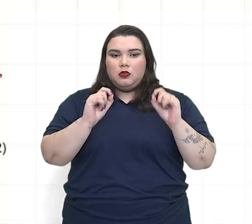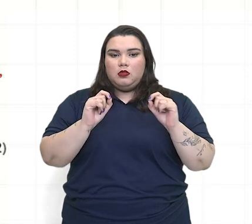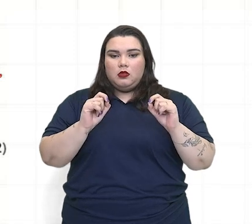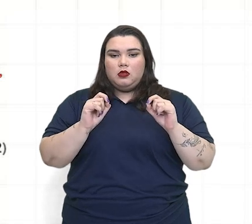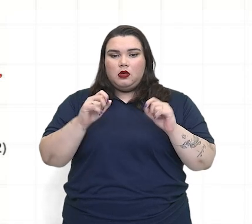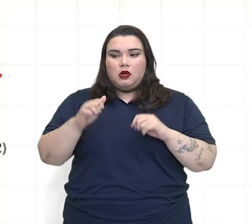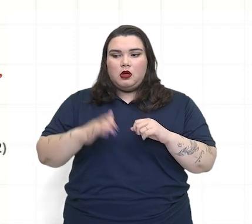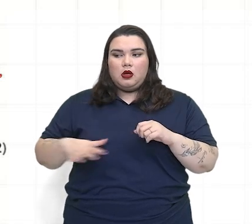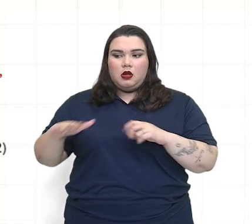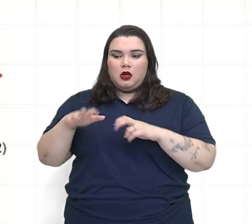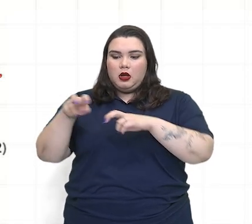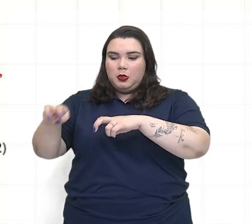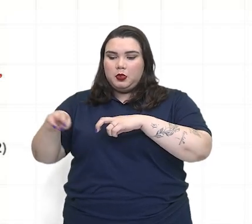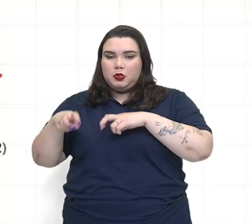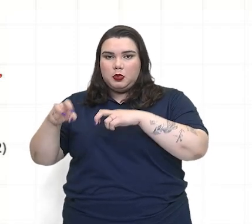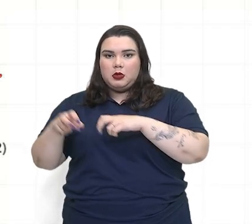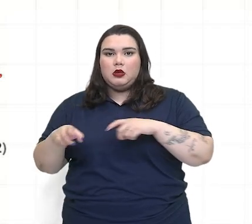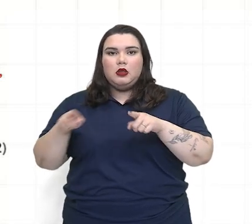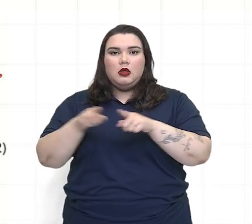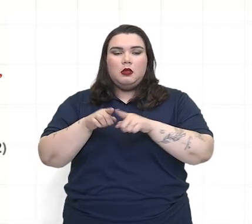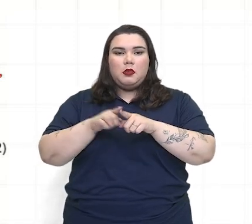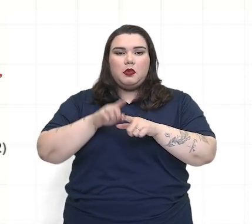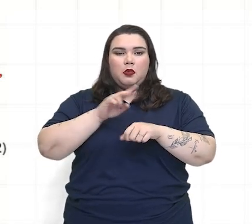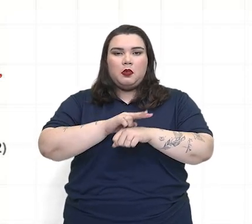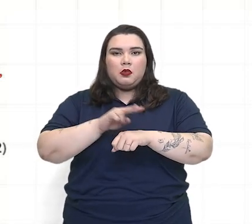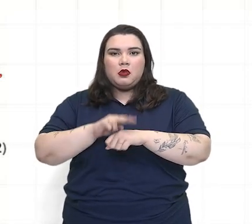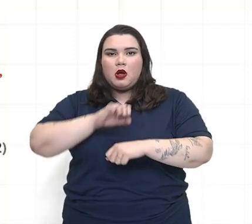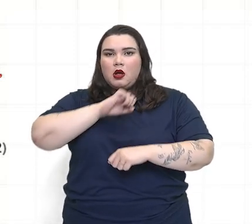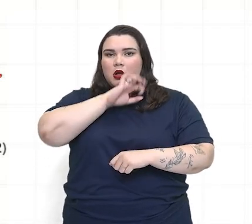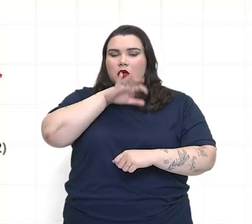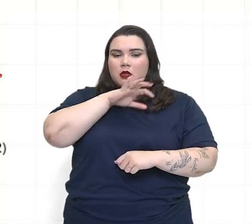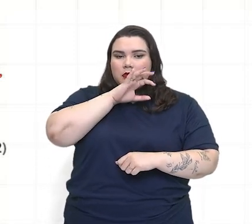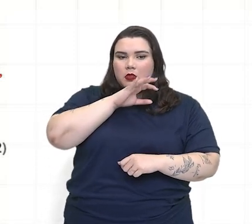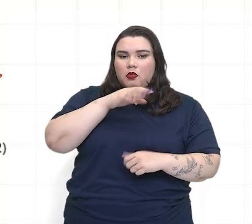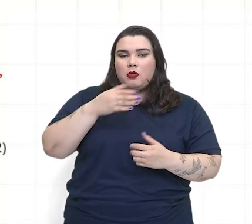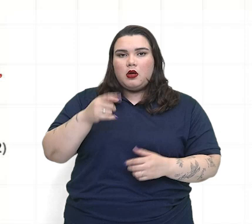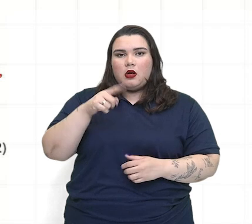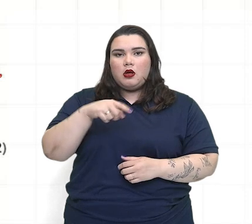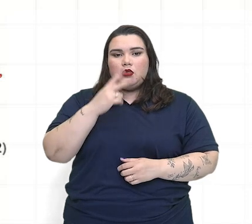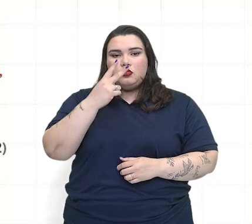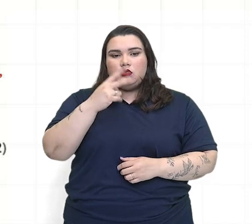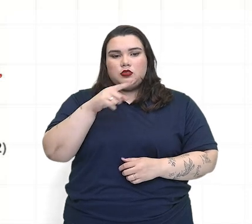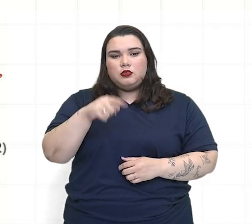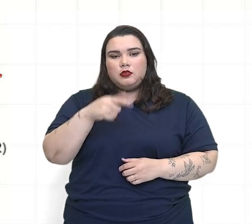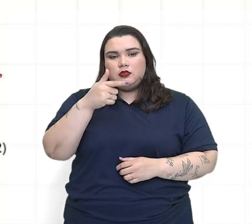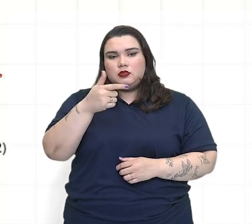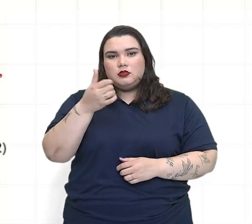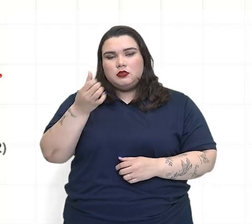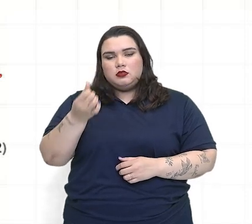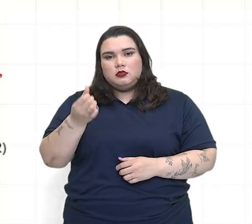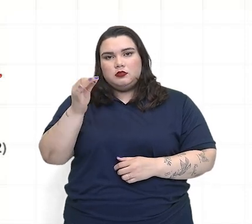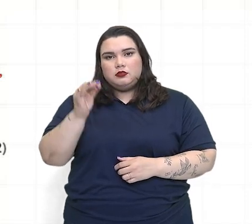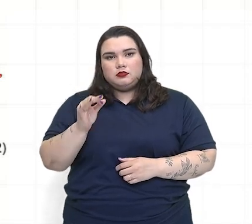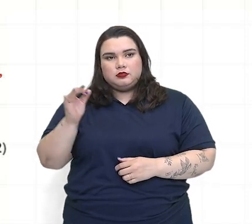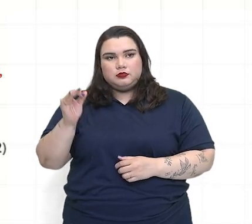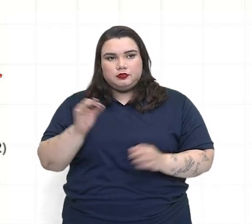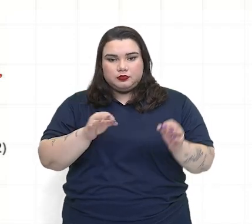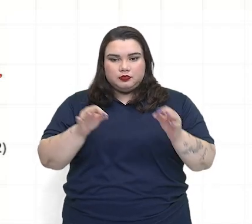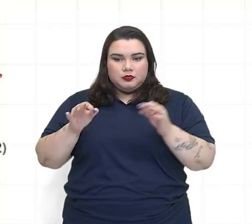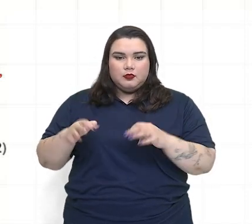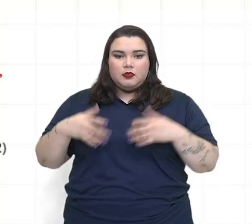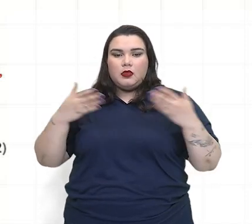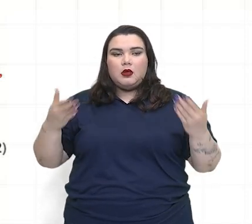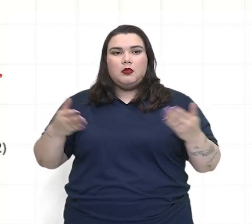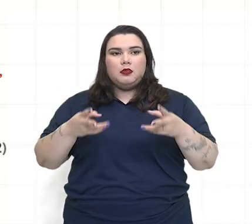de agricultura e veterinária com 2,26%. Então, ó, observe que aqui, ó, a gente